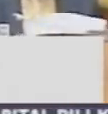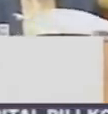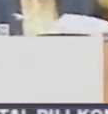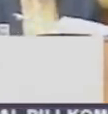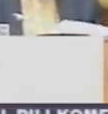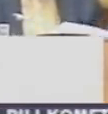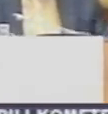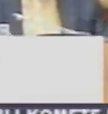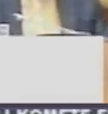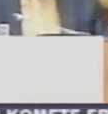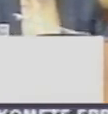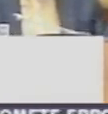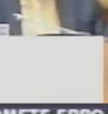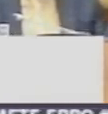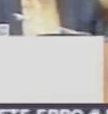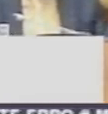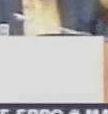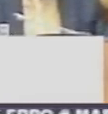orçamento geral do Estado 2021,